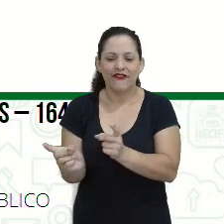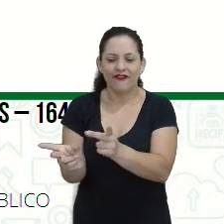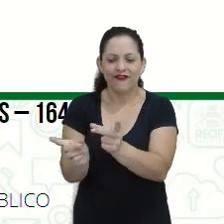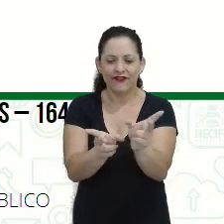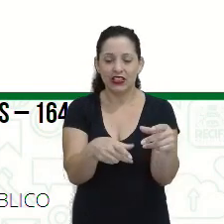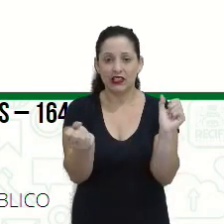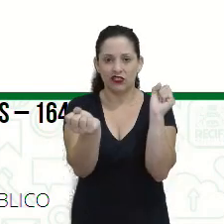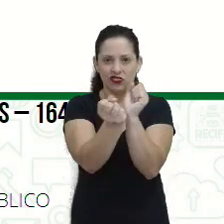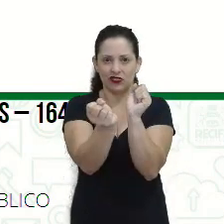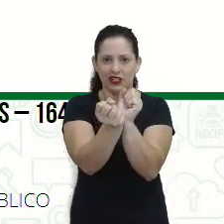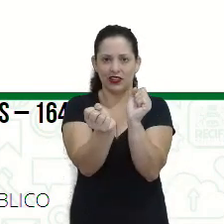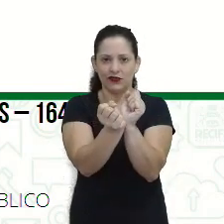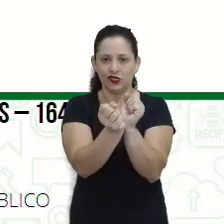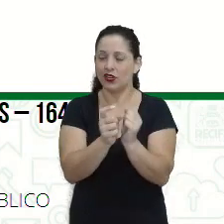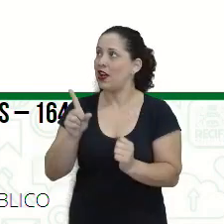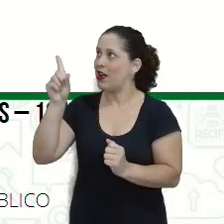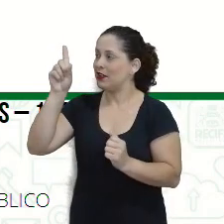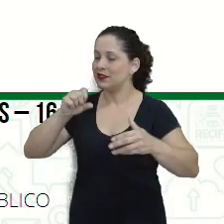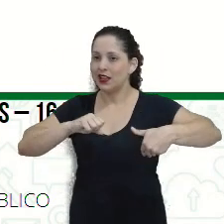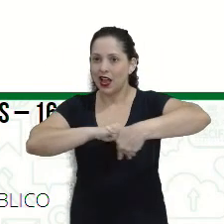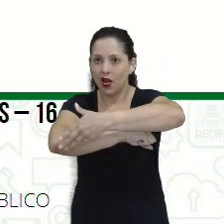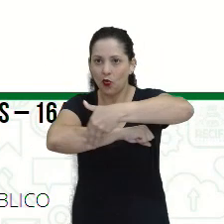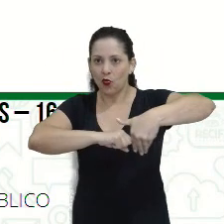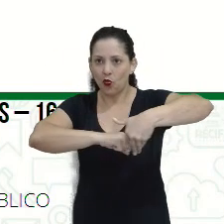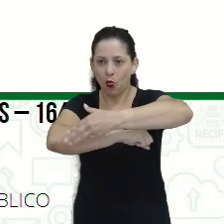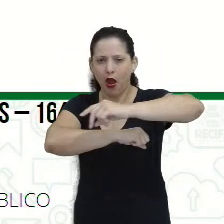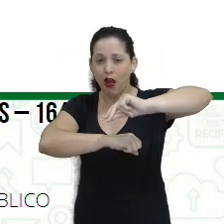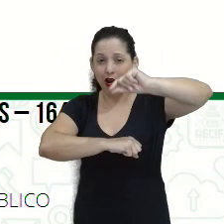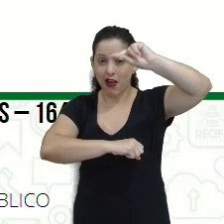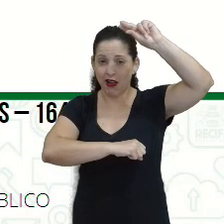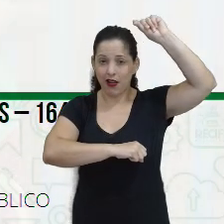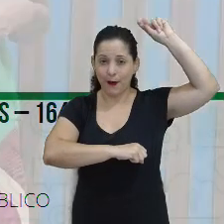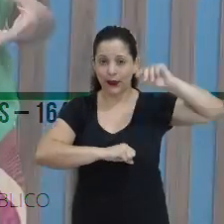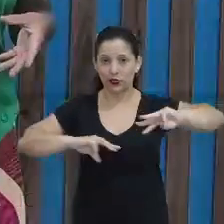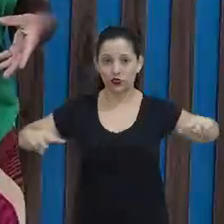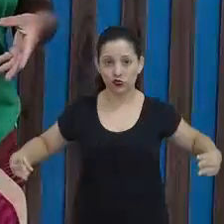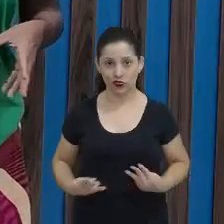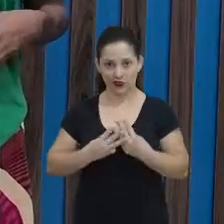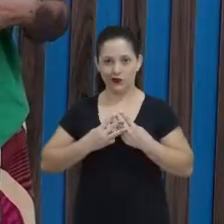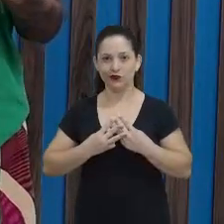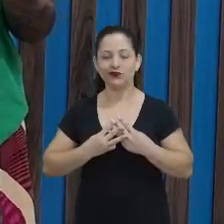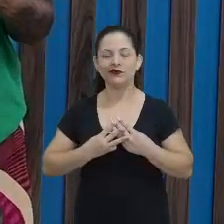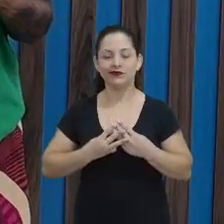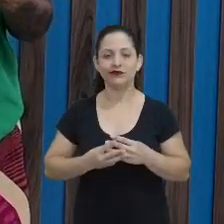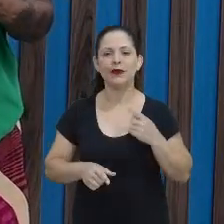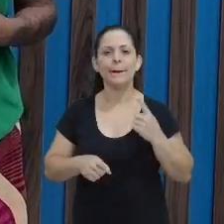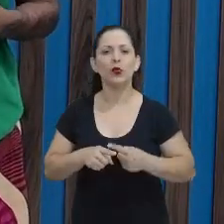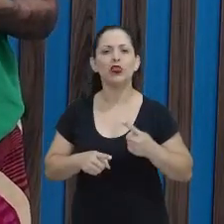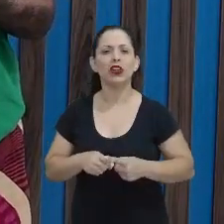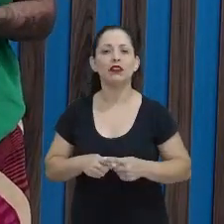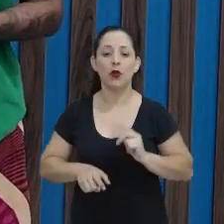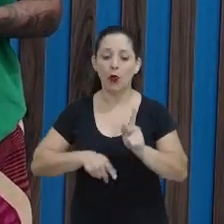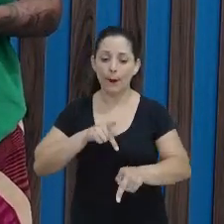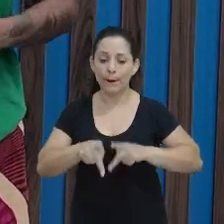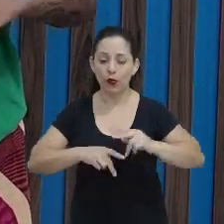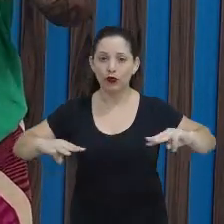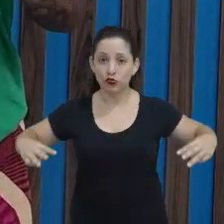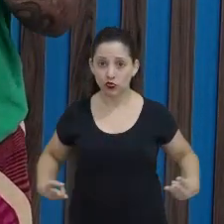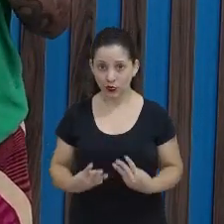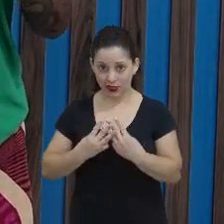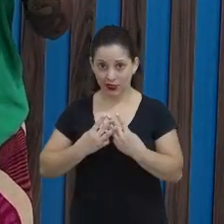durante muito tempo como a Rua dos Judeus. Por quê? Para quem não sabe, esse povo judeu, que